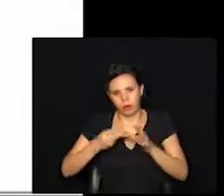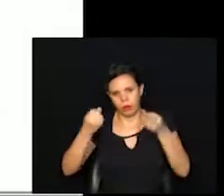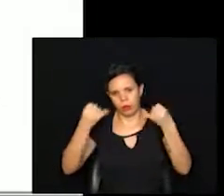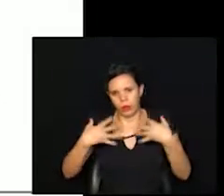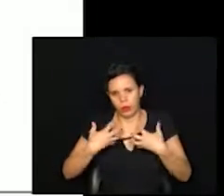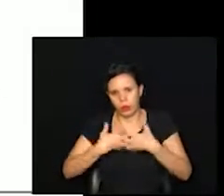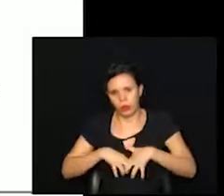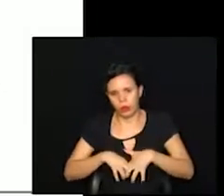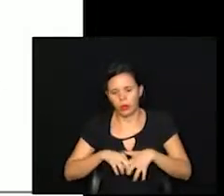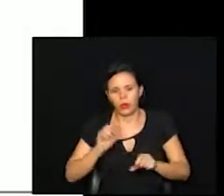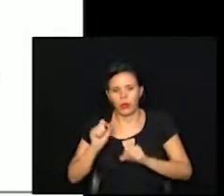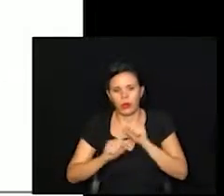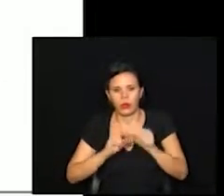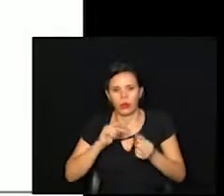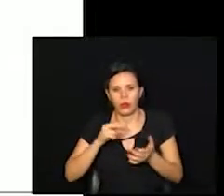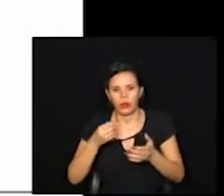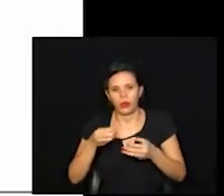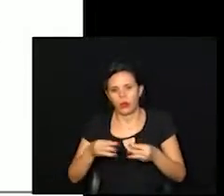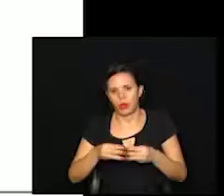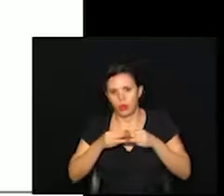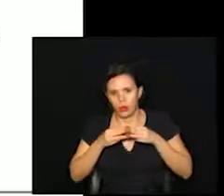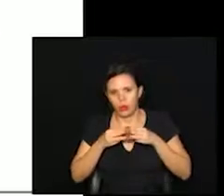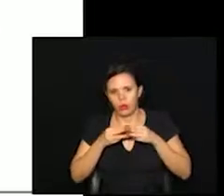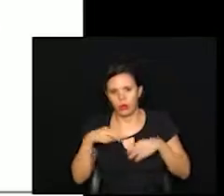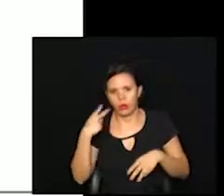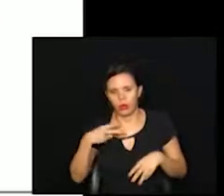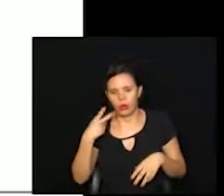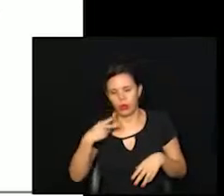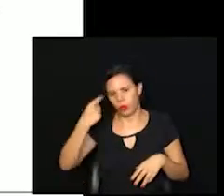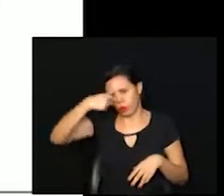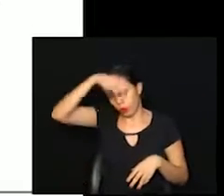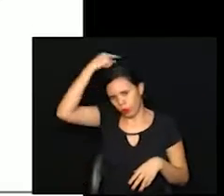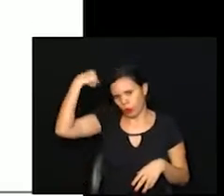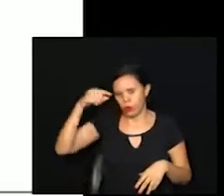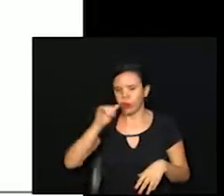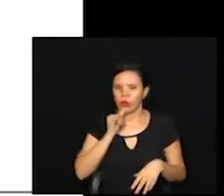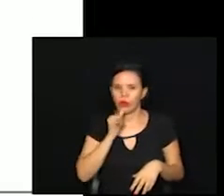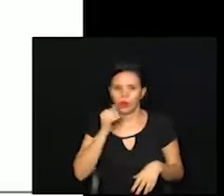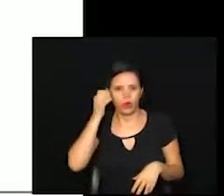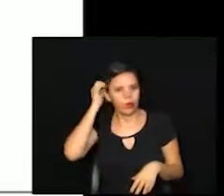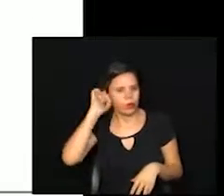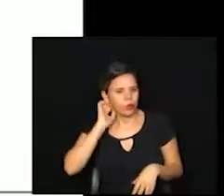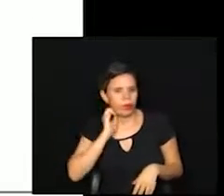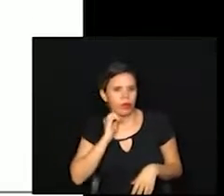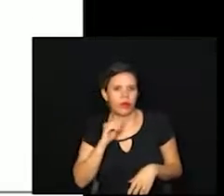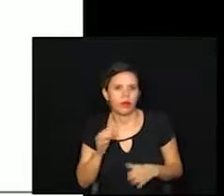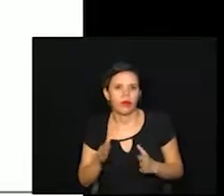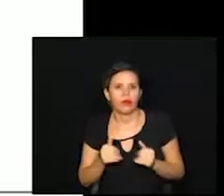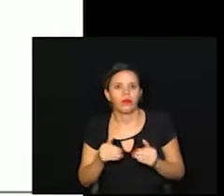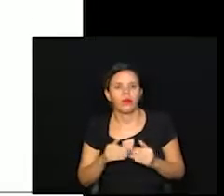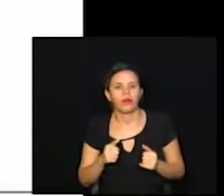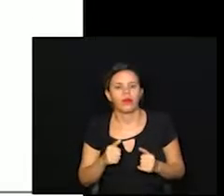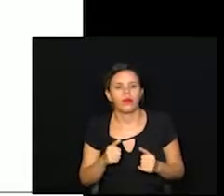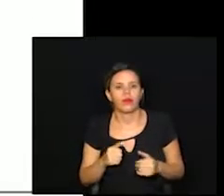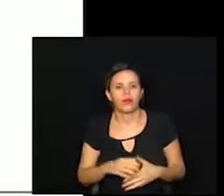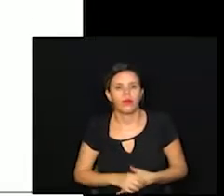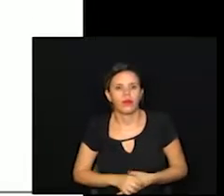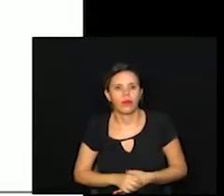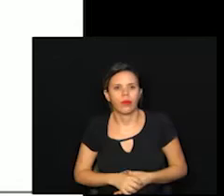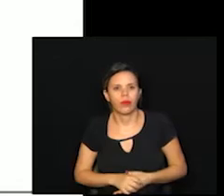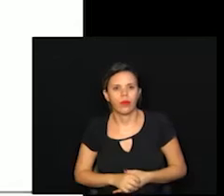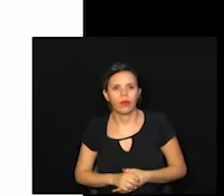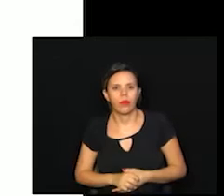explica o que é essa moção do vereador Paulo Gaspar, por exemplo, que apela ao presidente